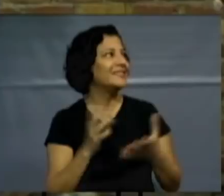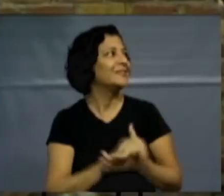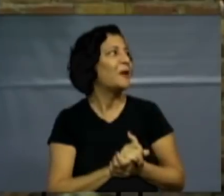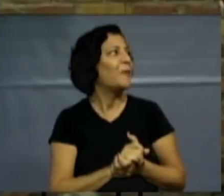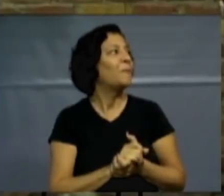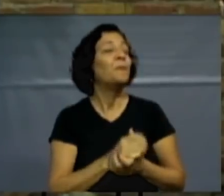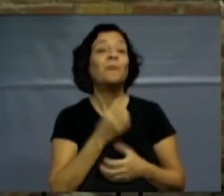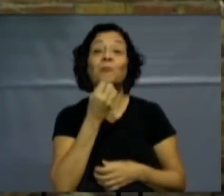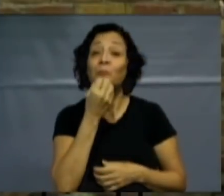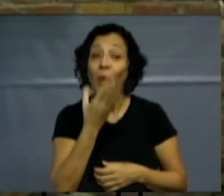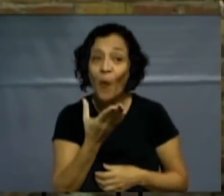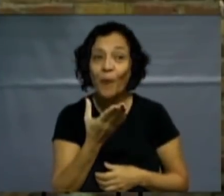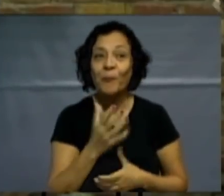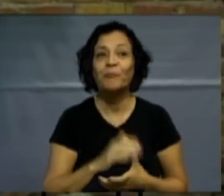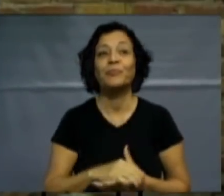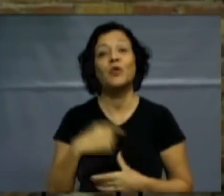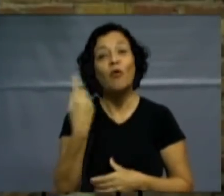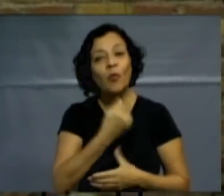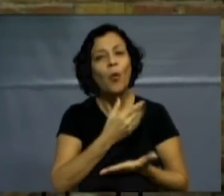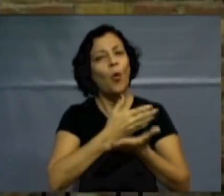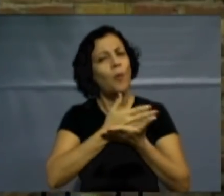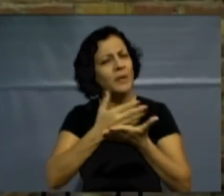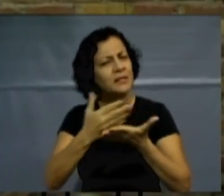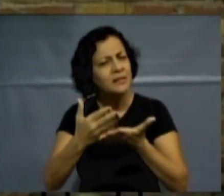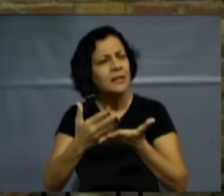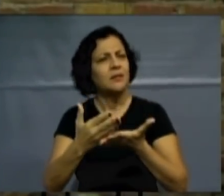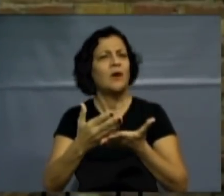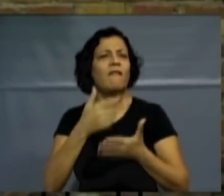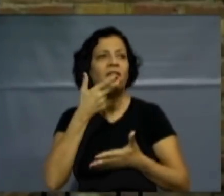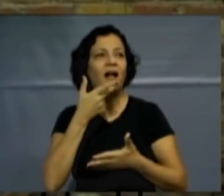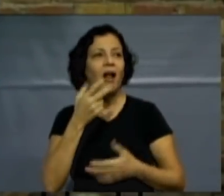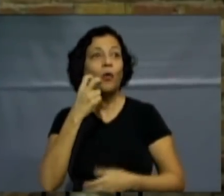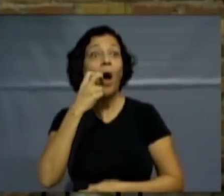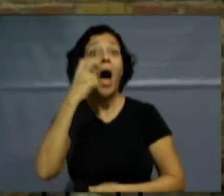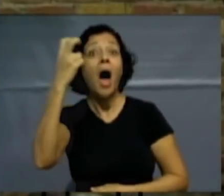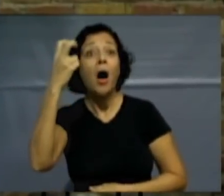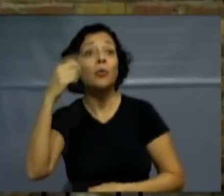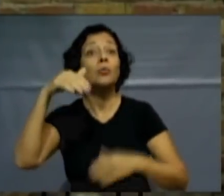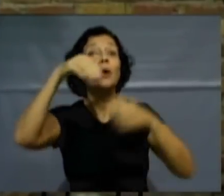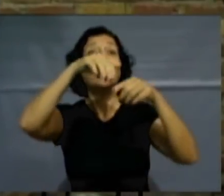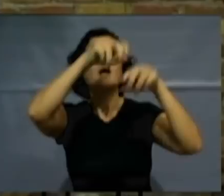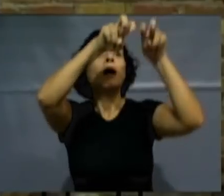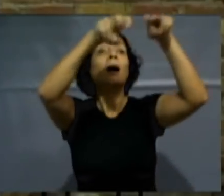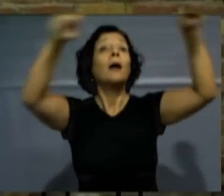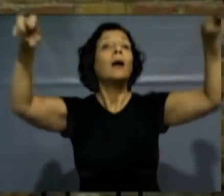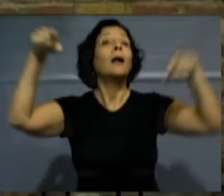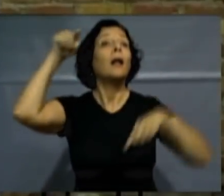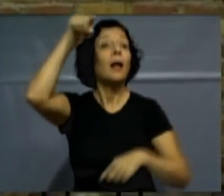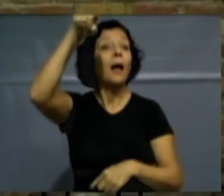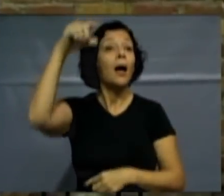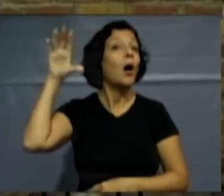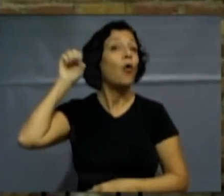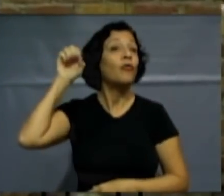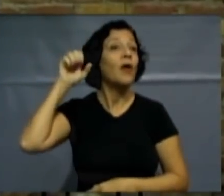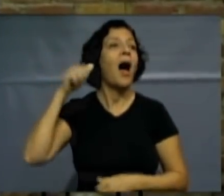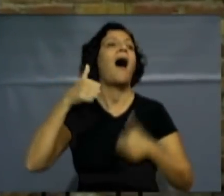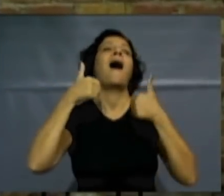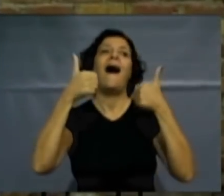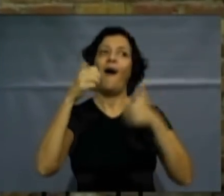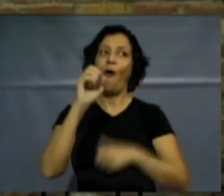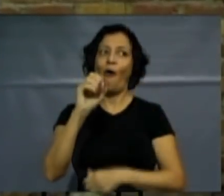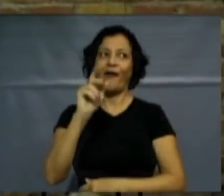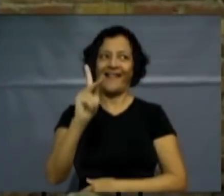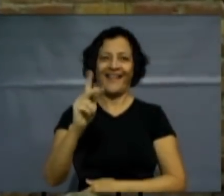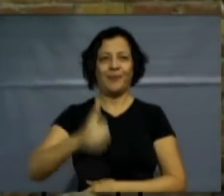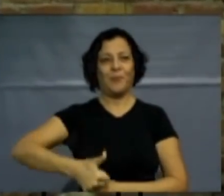Bom, a gente vai iniciando assim, falando um pouco mais alto. O pessoal aí da última fileira está me ouvindo bem? Ok.